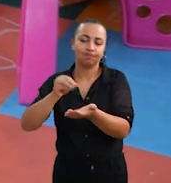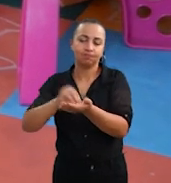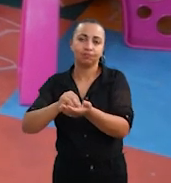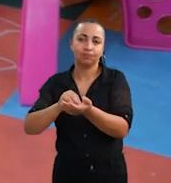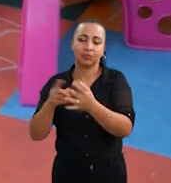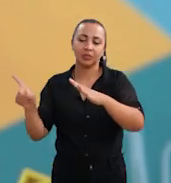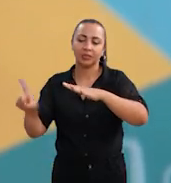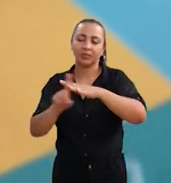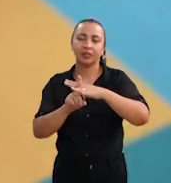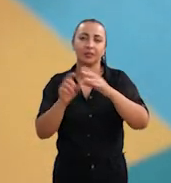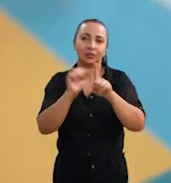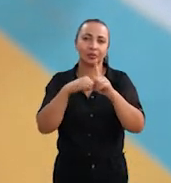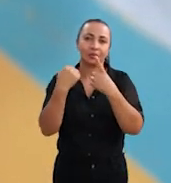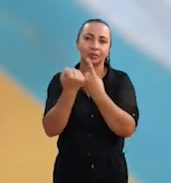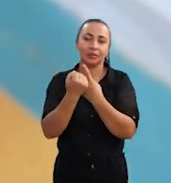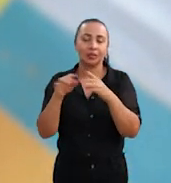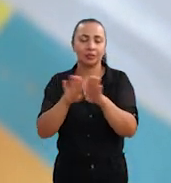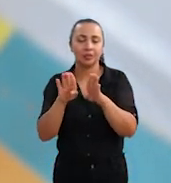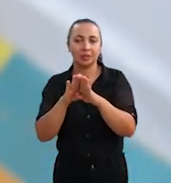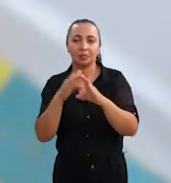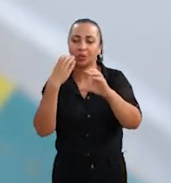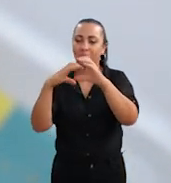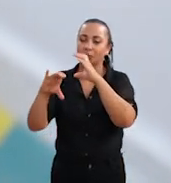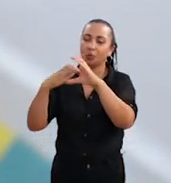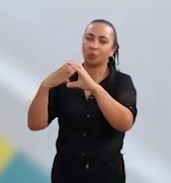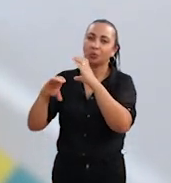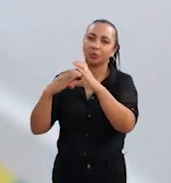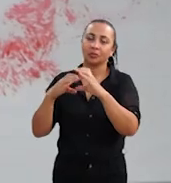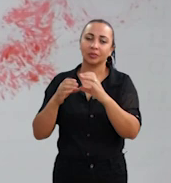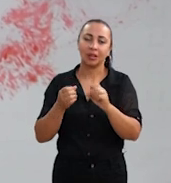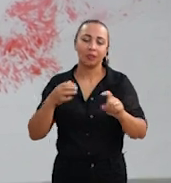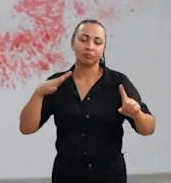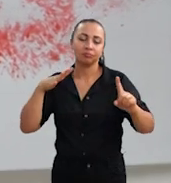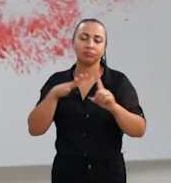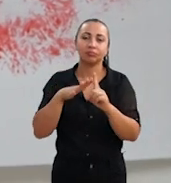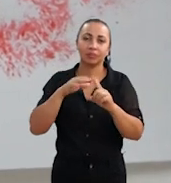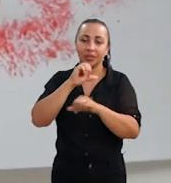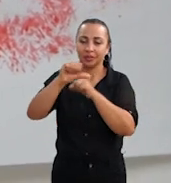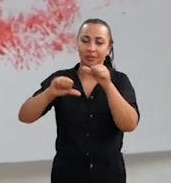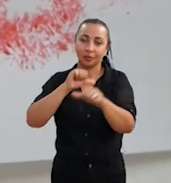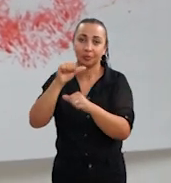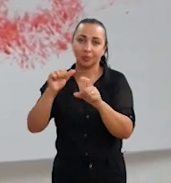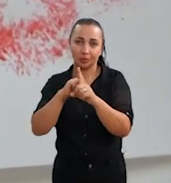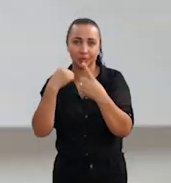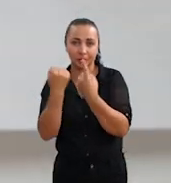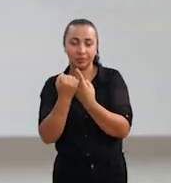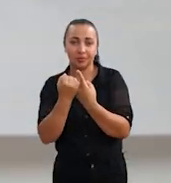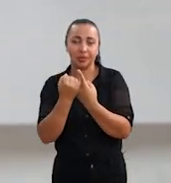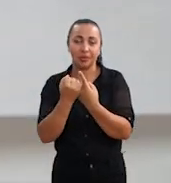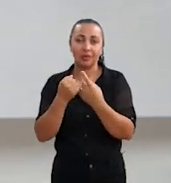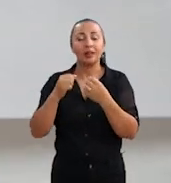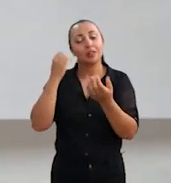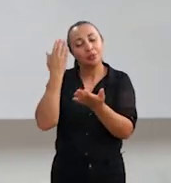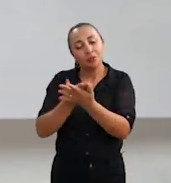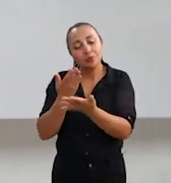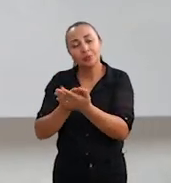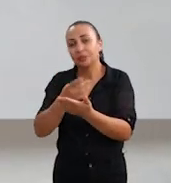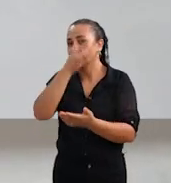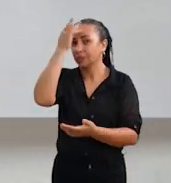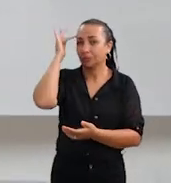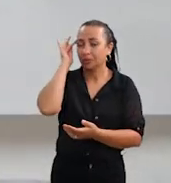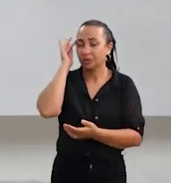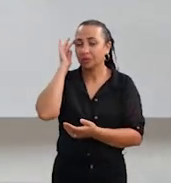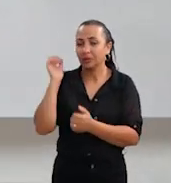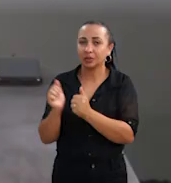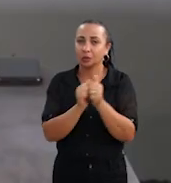na interação social e nas habilidades de comunicação que impactam o desenvolvimento social e acadêmico das